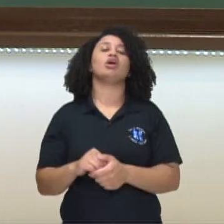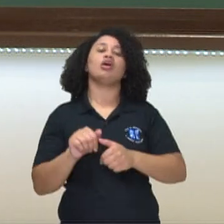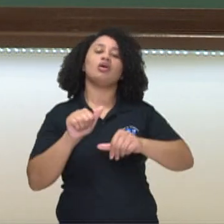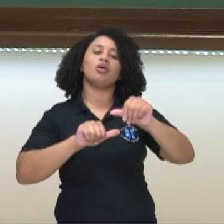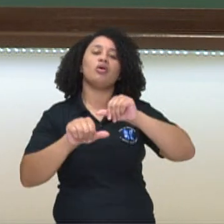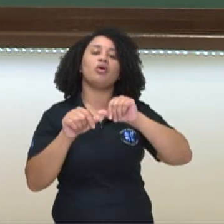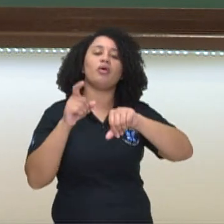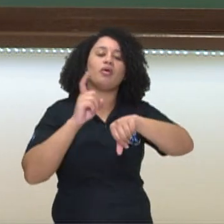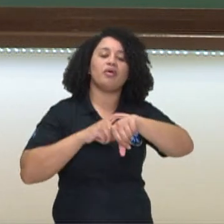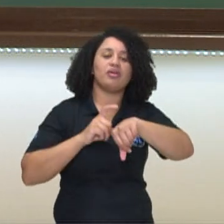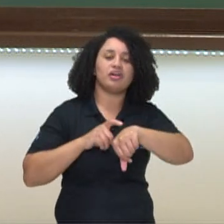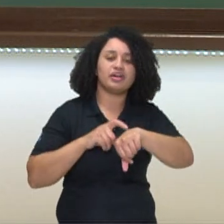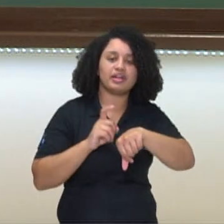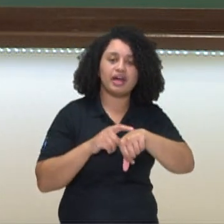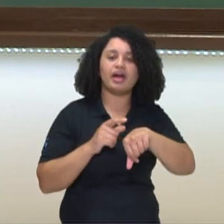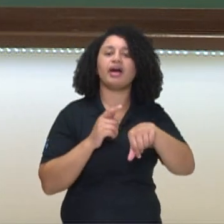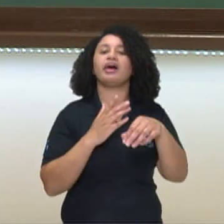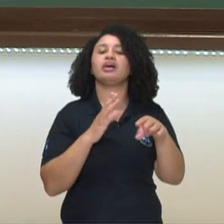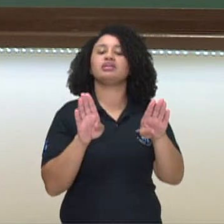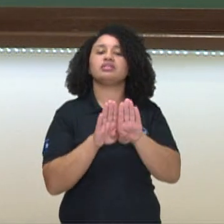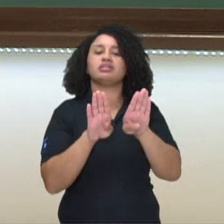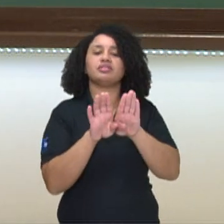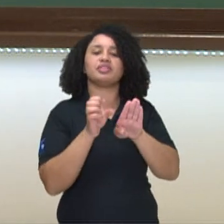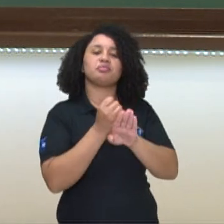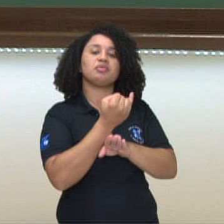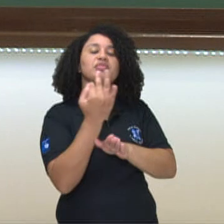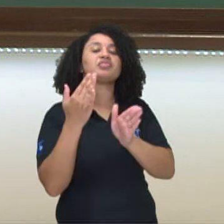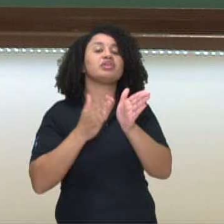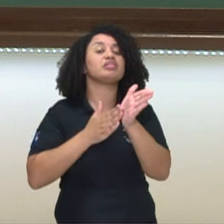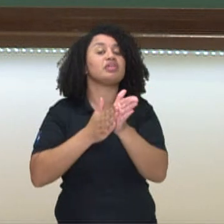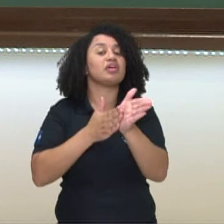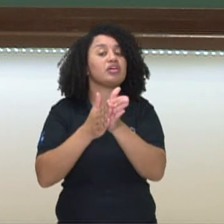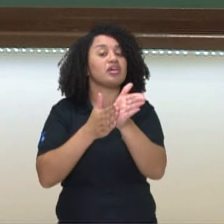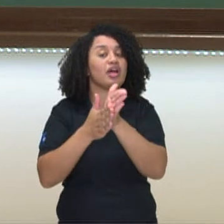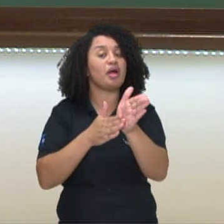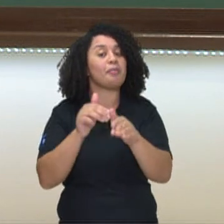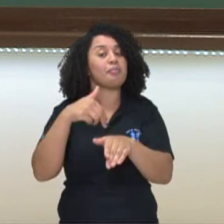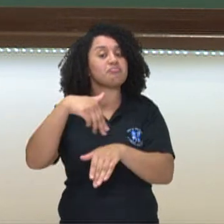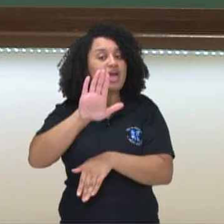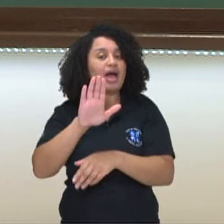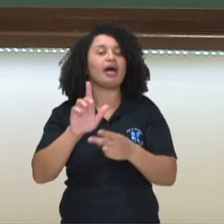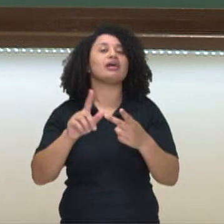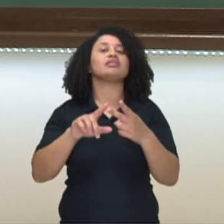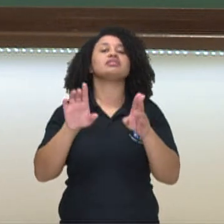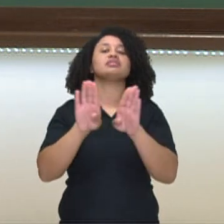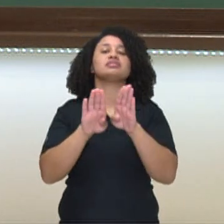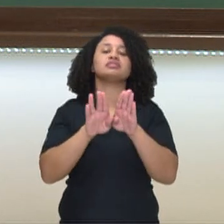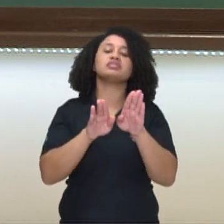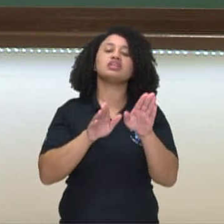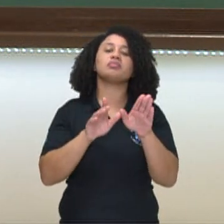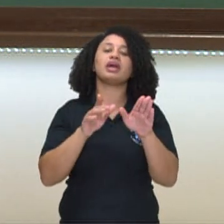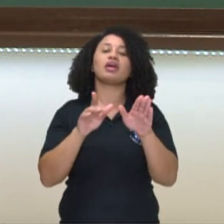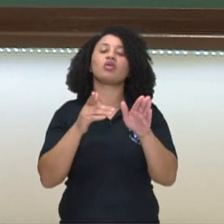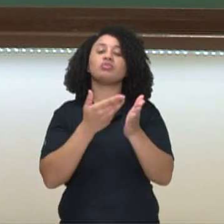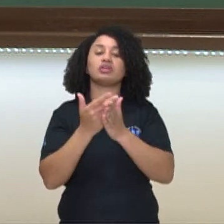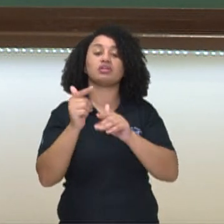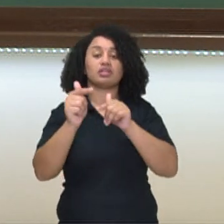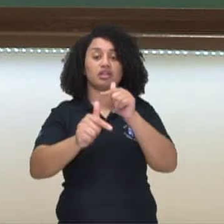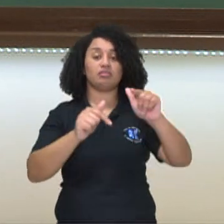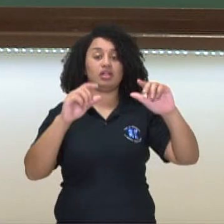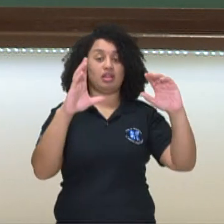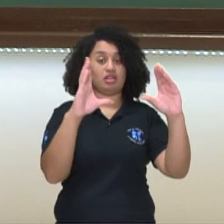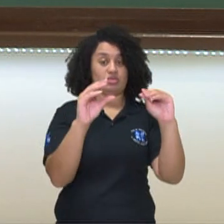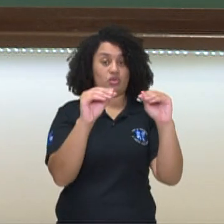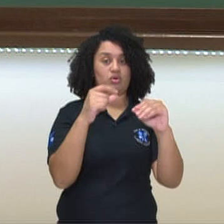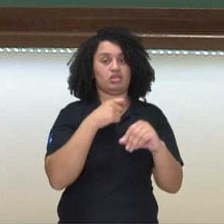horários, implementaram a maior quantidade de ferrovias, implementaram a utilização do período noturno para algumas